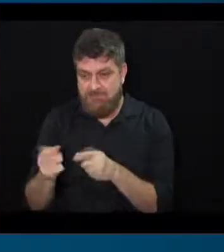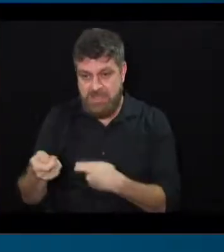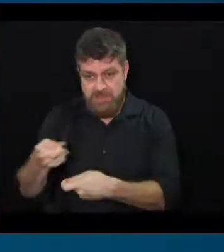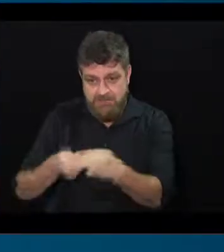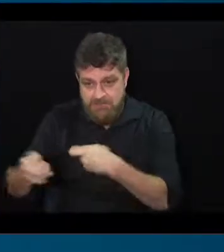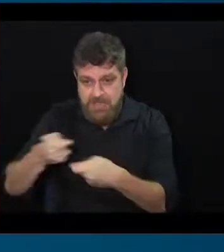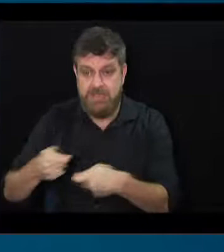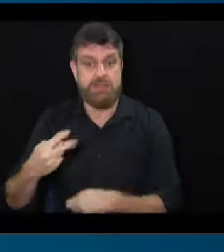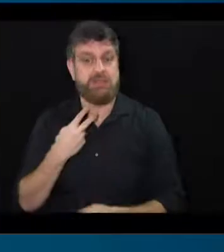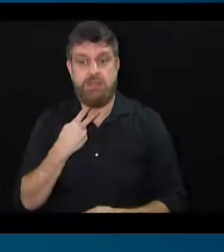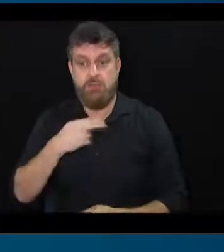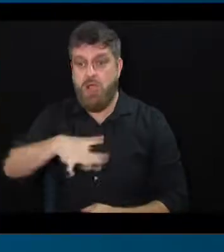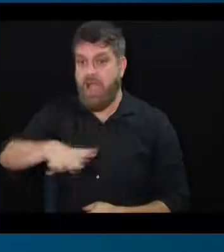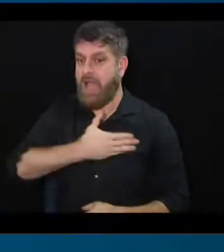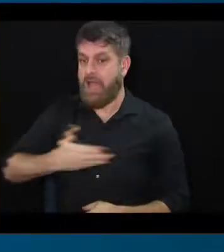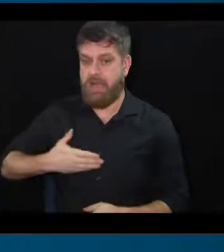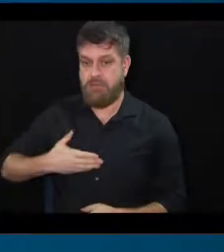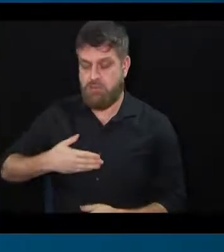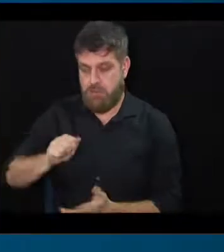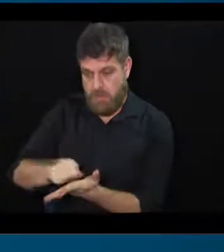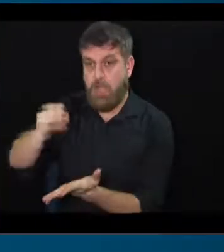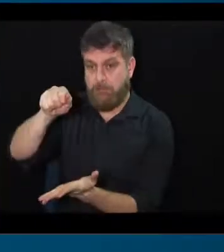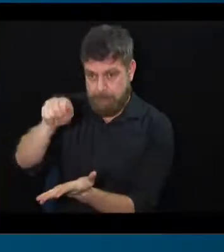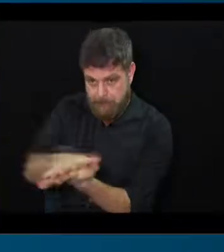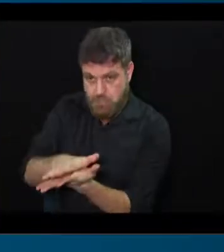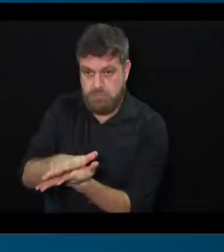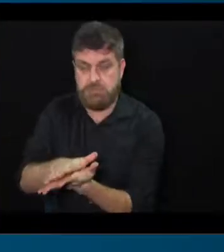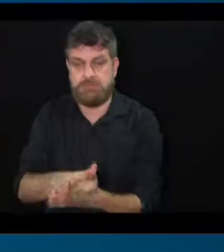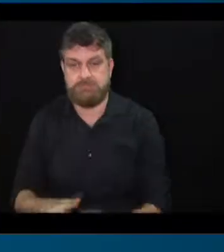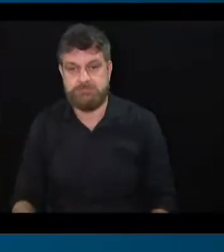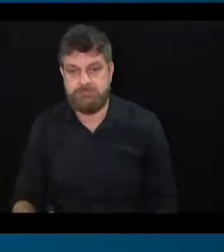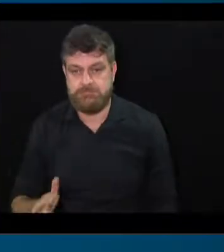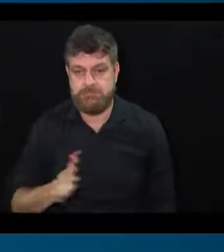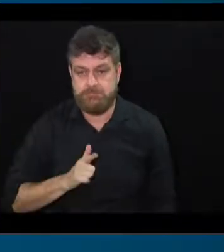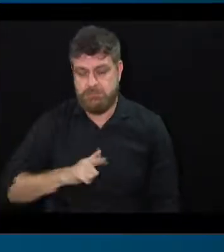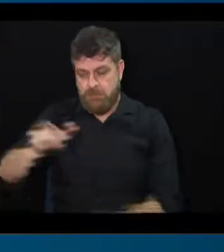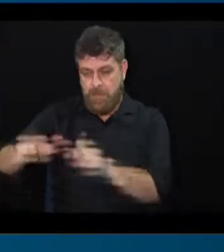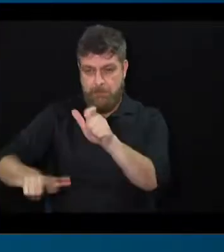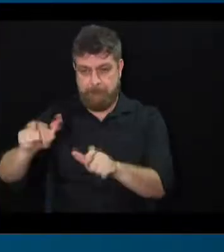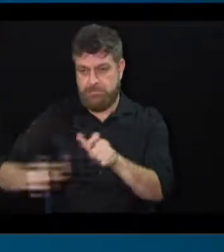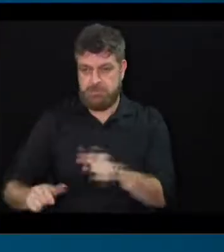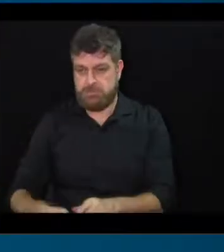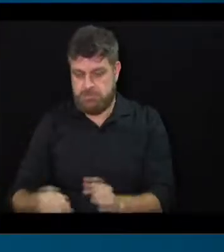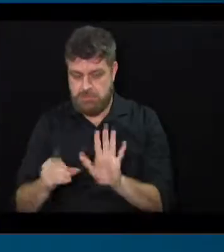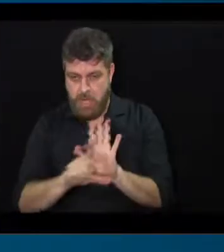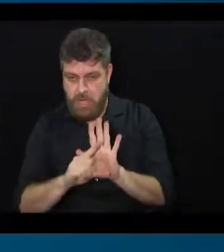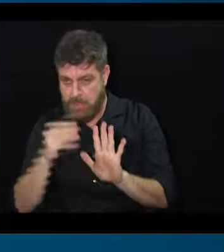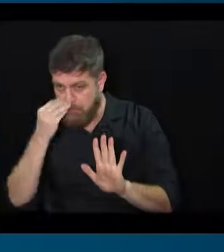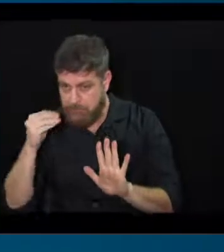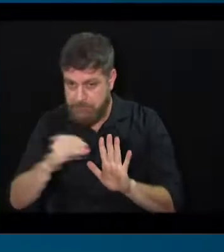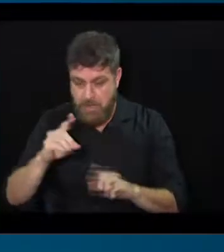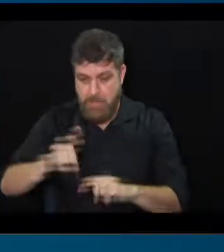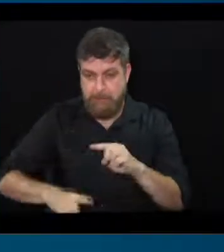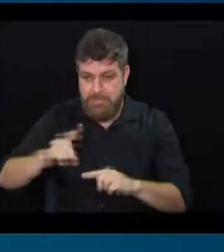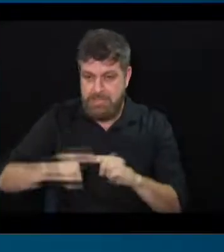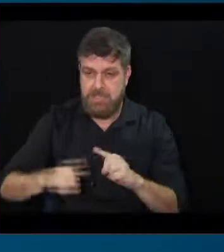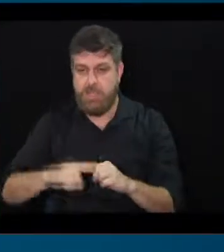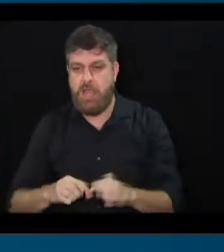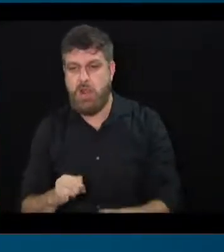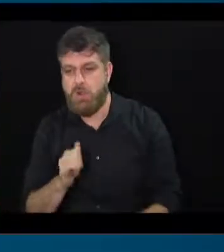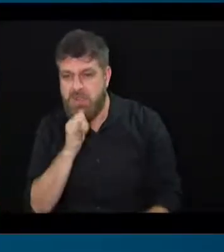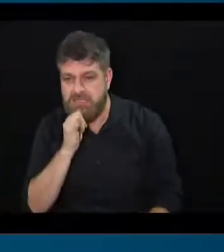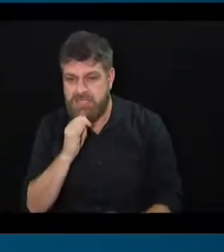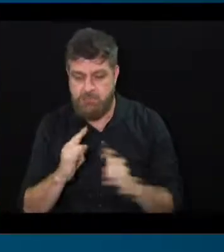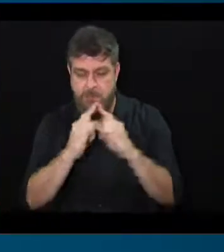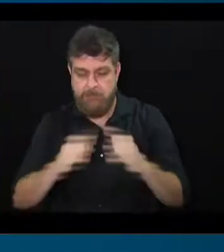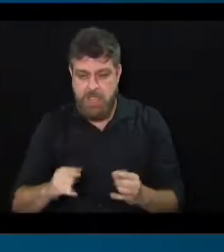agora multa para quem instalar em locais públicos mobiliário urbano, equipamentos ou objetos como postes, bancas